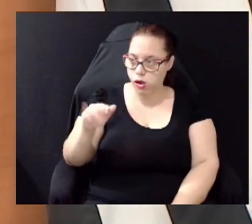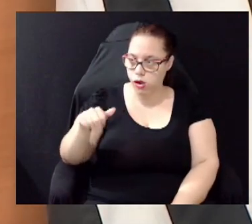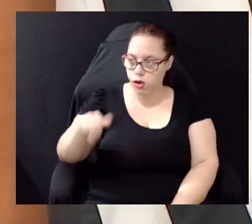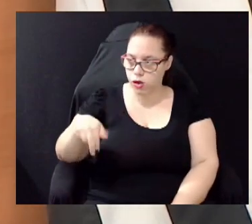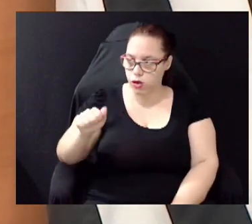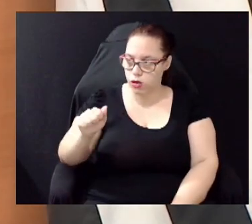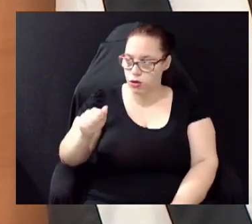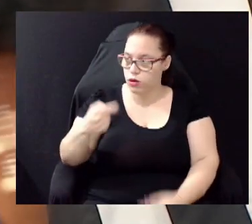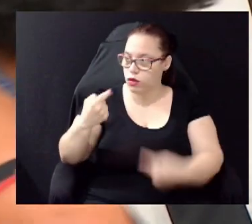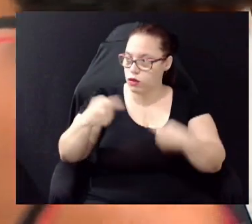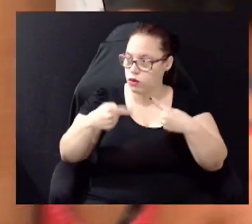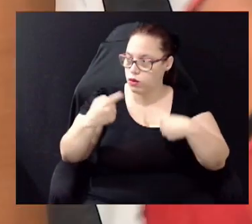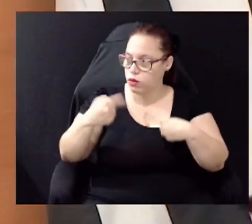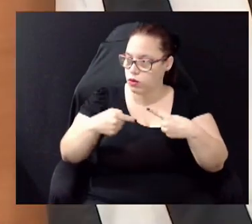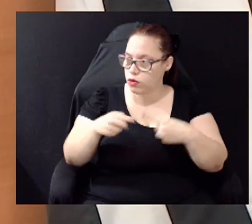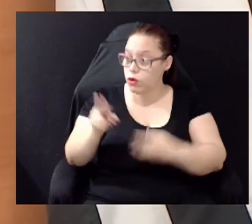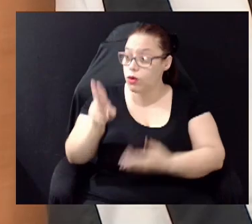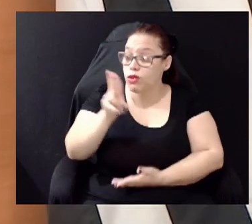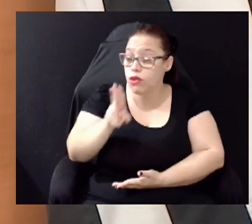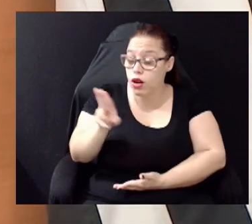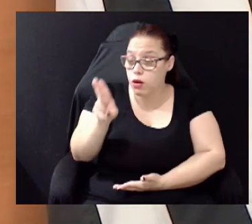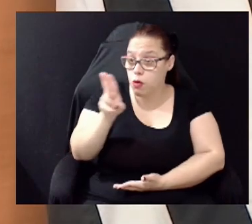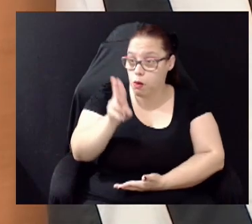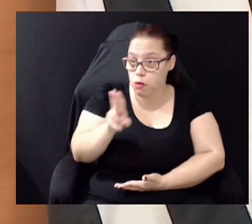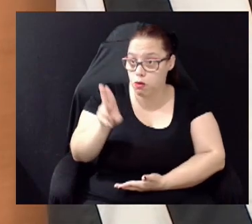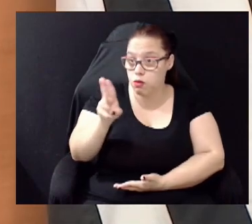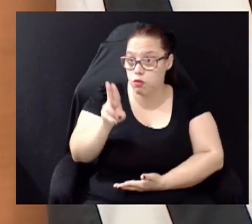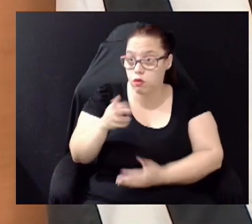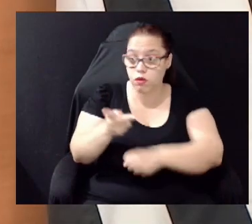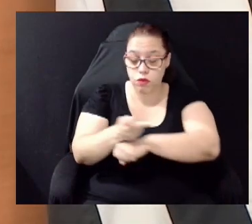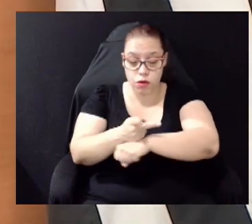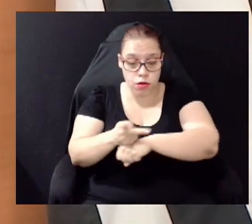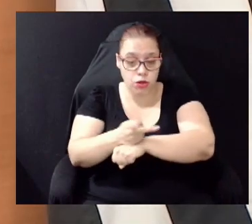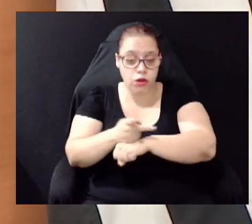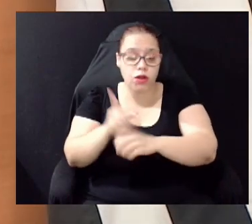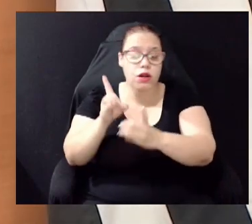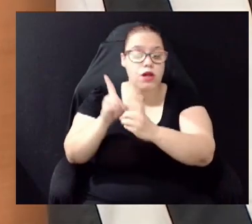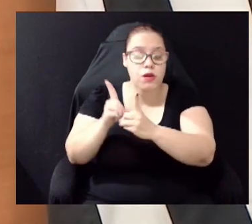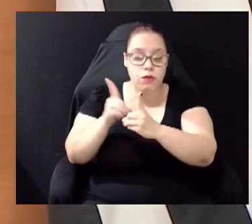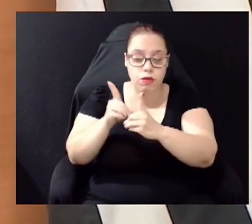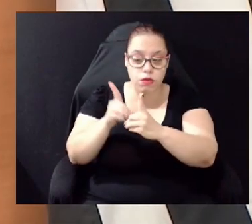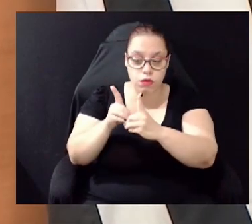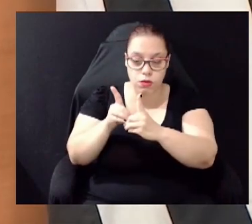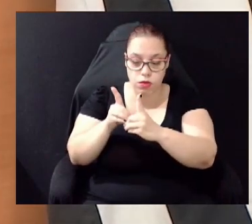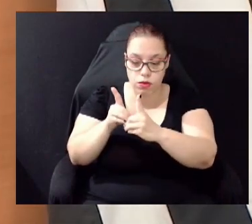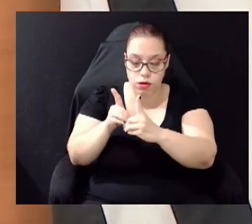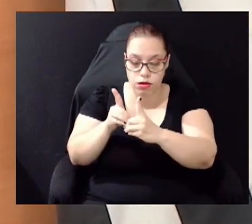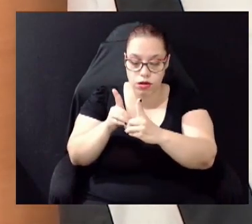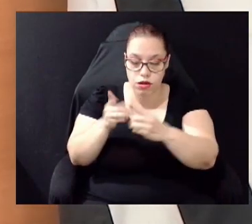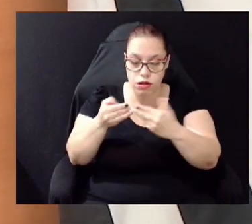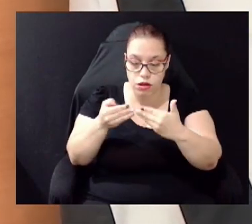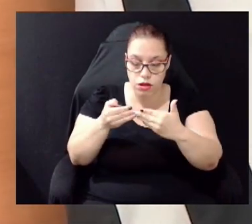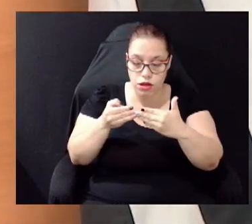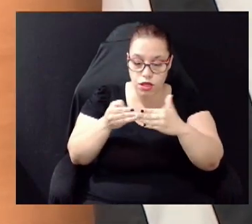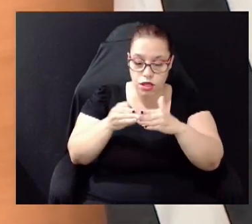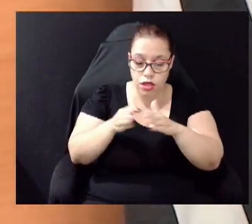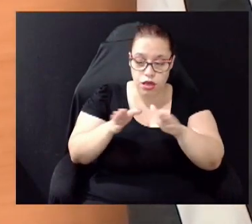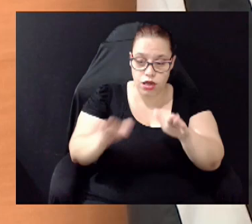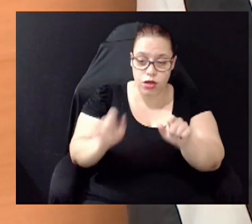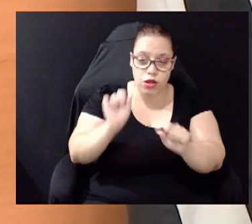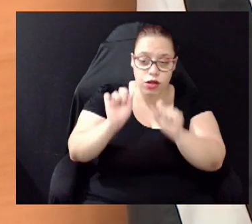de usuárias que buscam o serviço. Até ela abrir o jogo do que aconteceu à vida